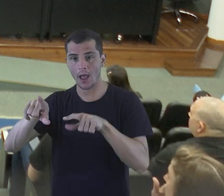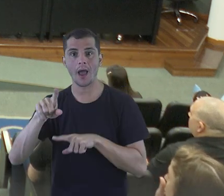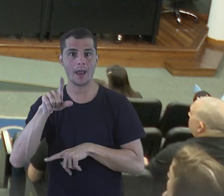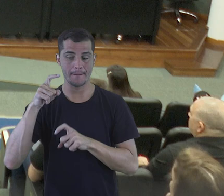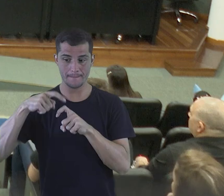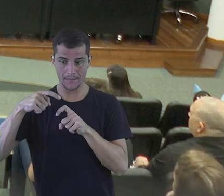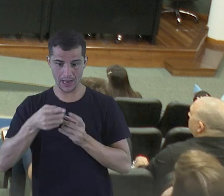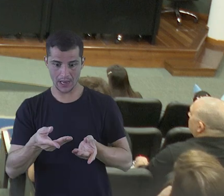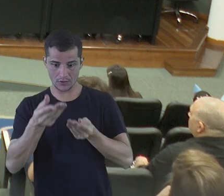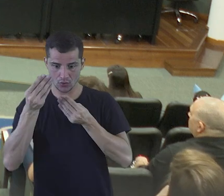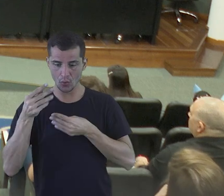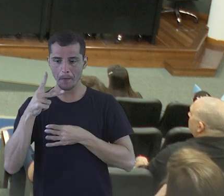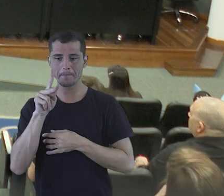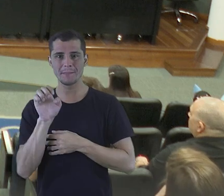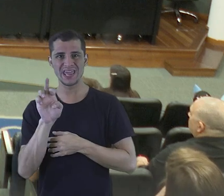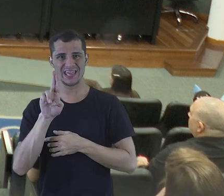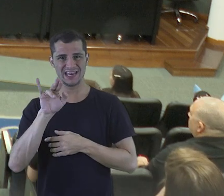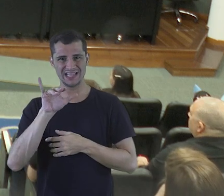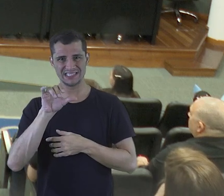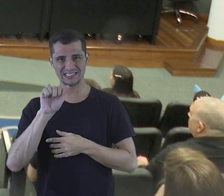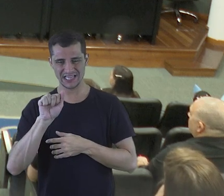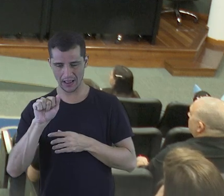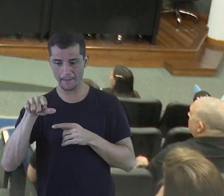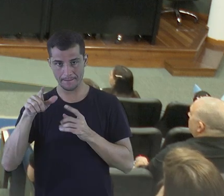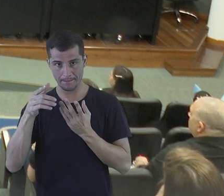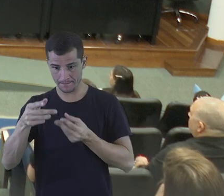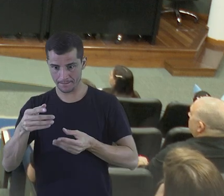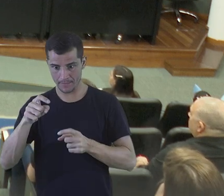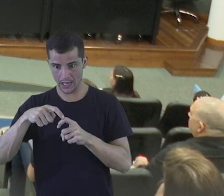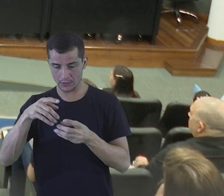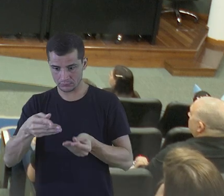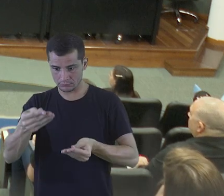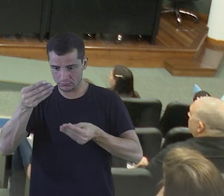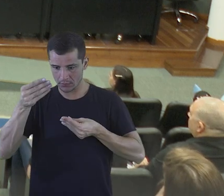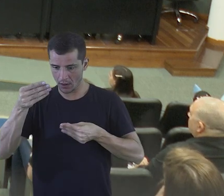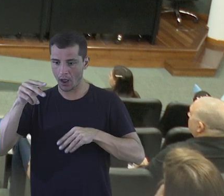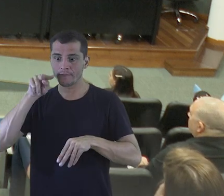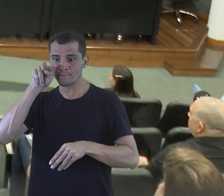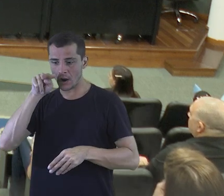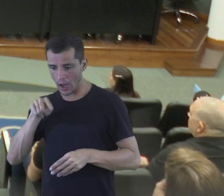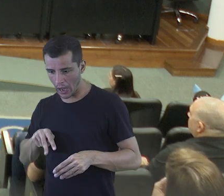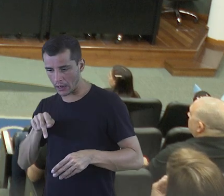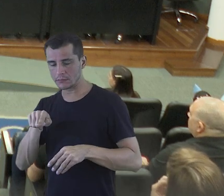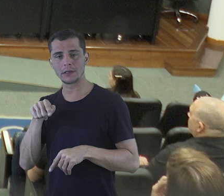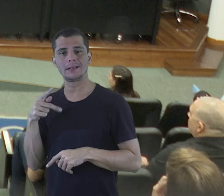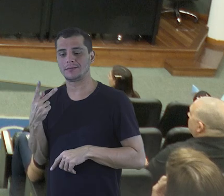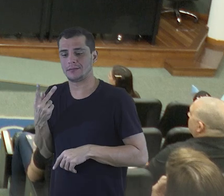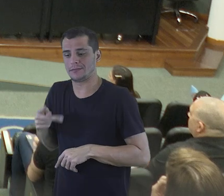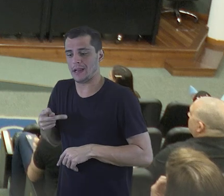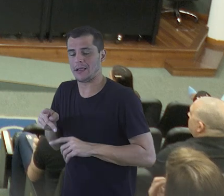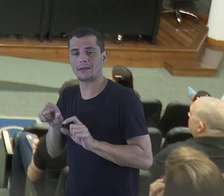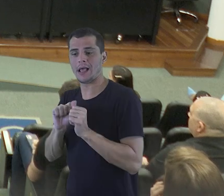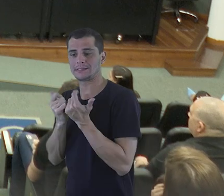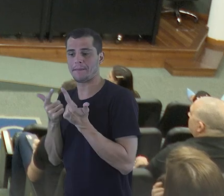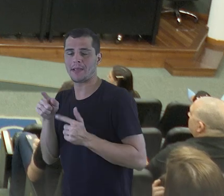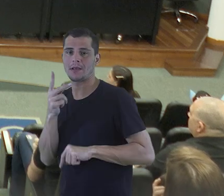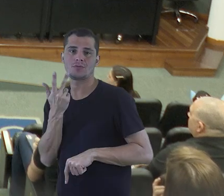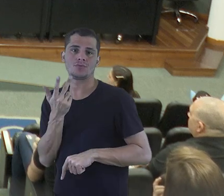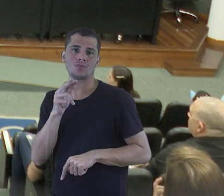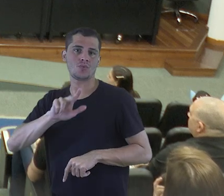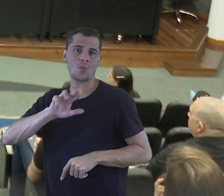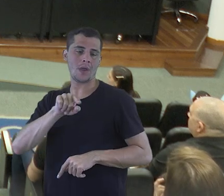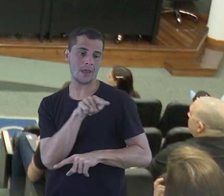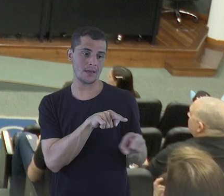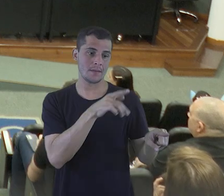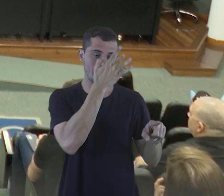termo de compartilhamento assinado com a assembleia porque se vazar de lá ele não é médico da assembleia concorda e você é controladora do